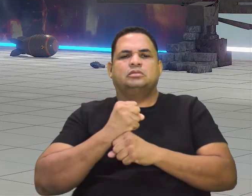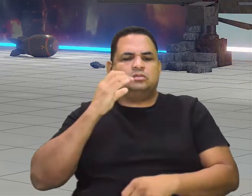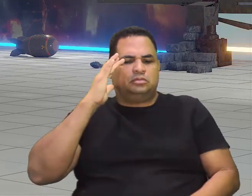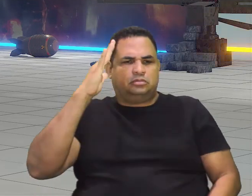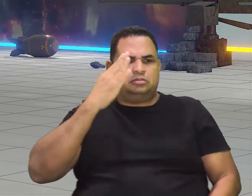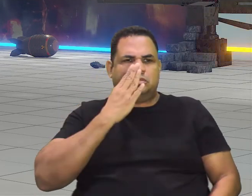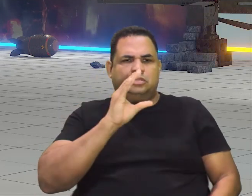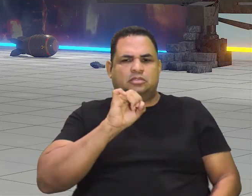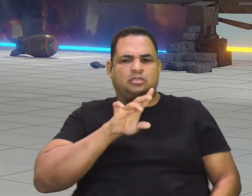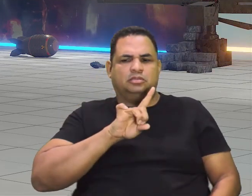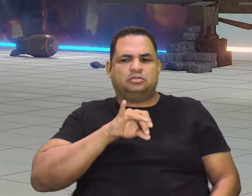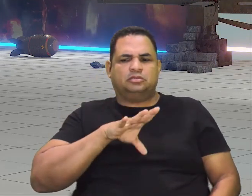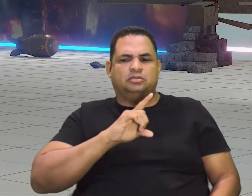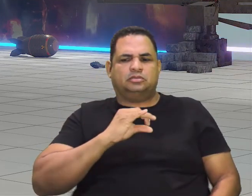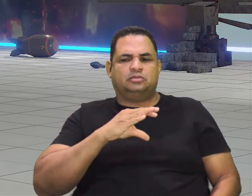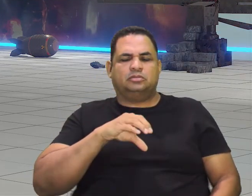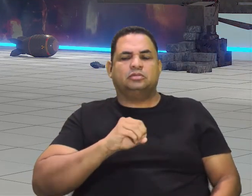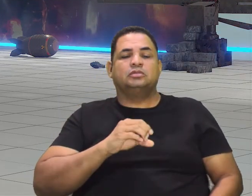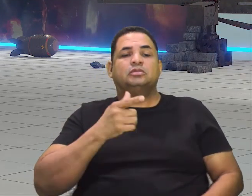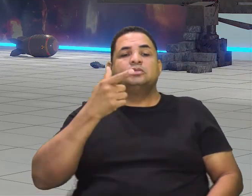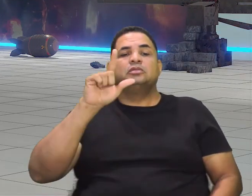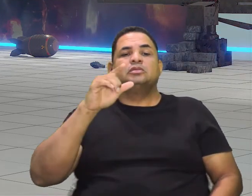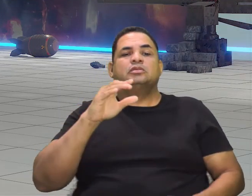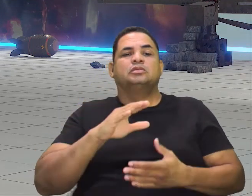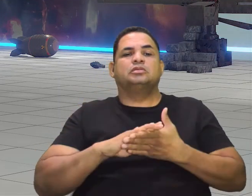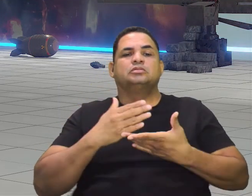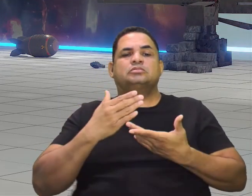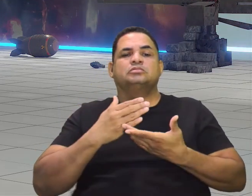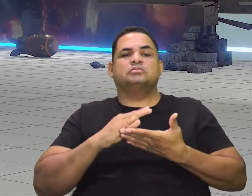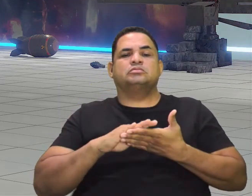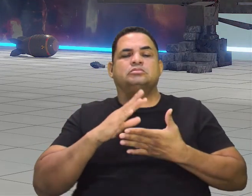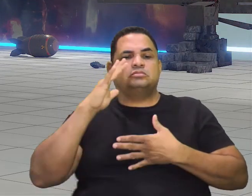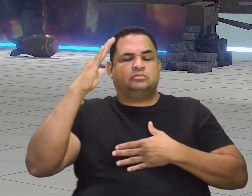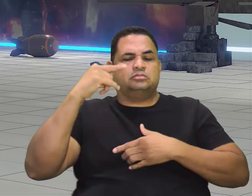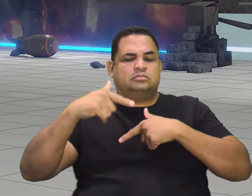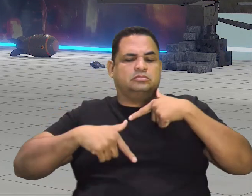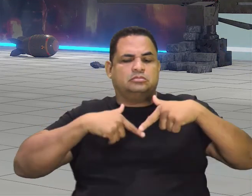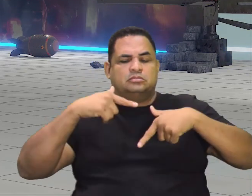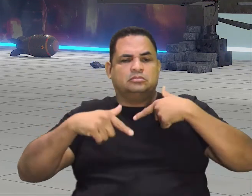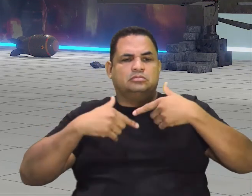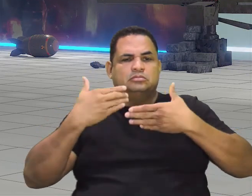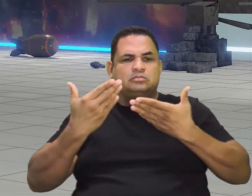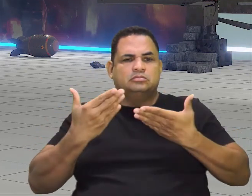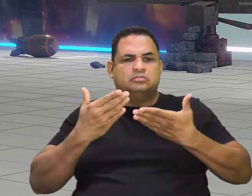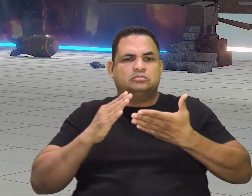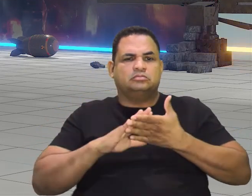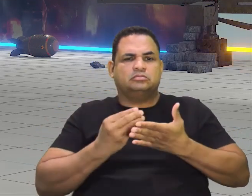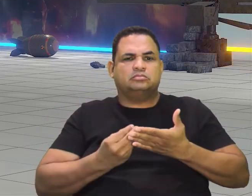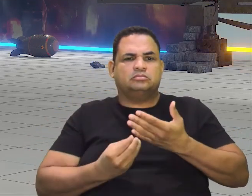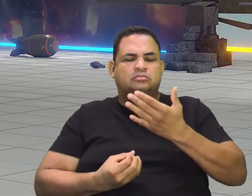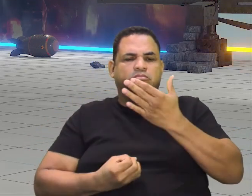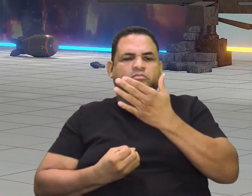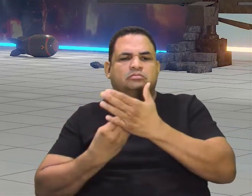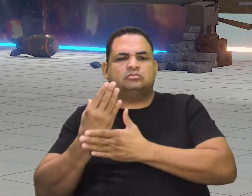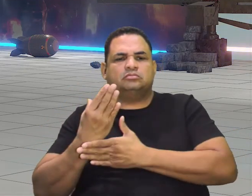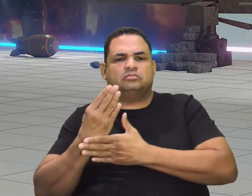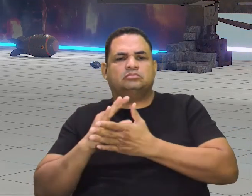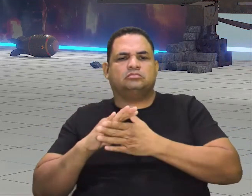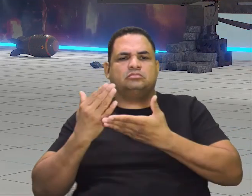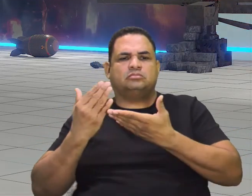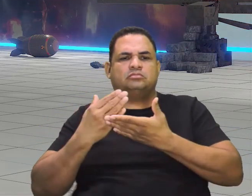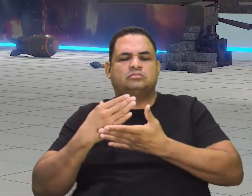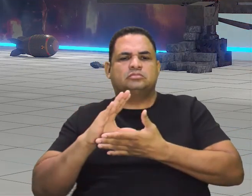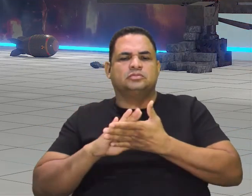do criacionismo. E outra que trabalha o ser humano aí, o ser humano vindo com o